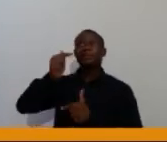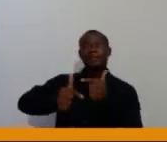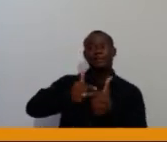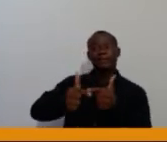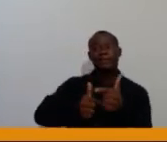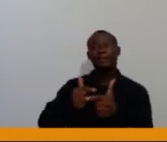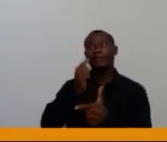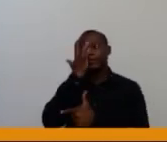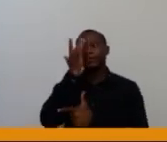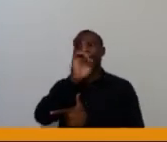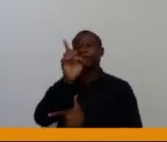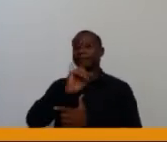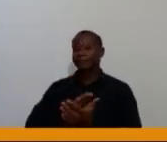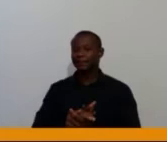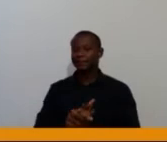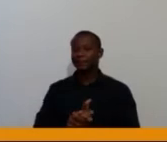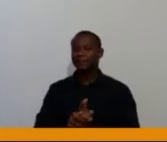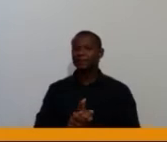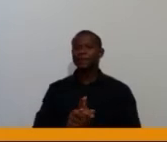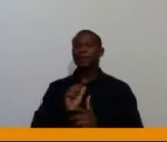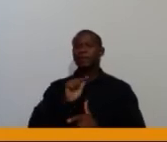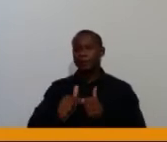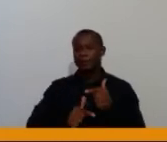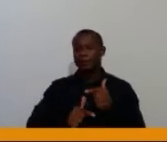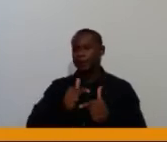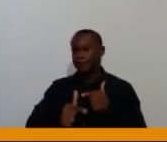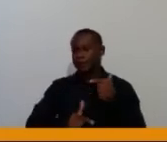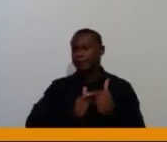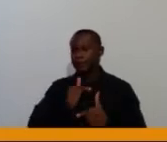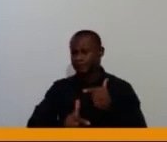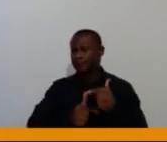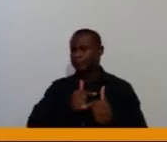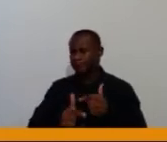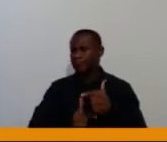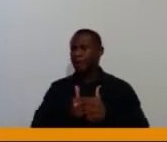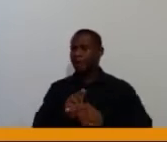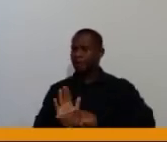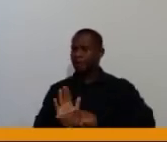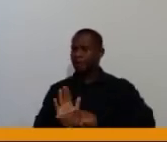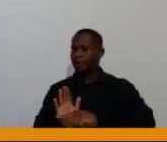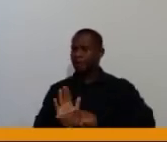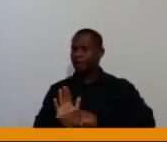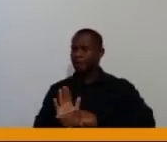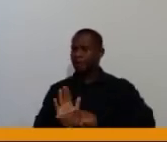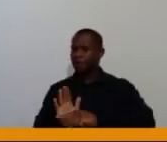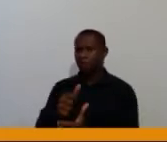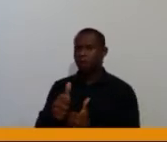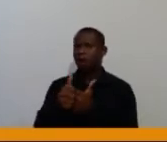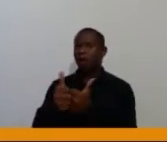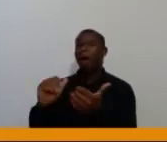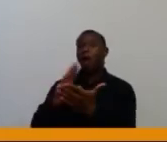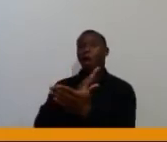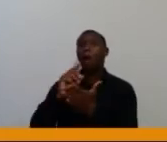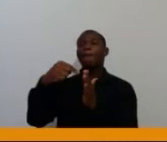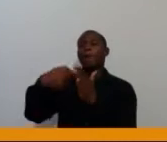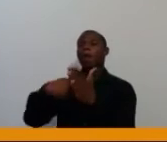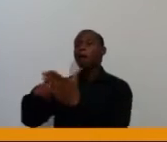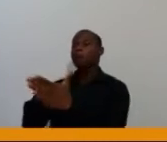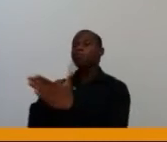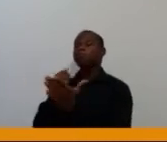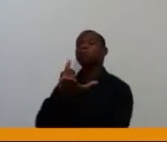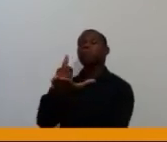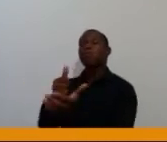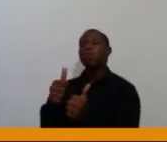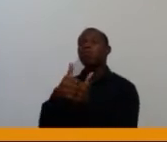Esse exemplo de trabalho está sendo, esse modelo, né, essa proposta da Bahia, do Núcleo Nordeste, está sendo difundida para todos